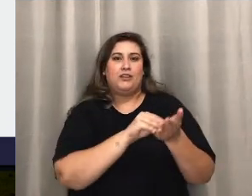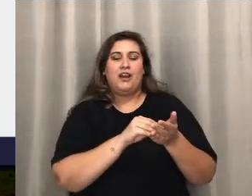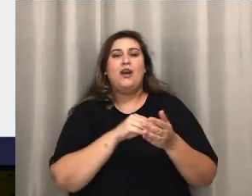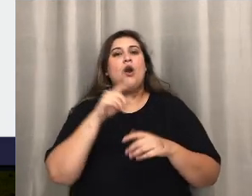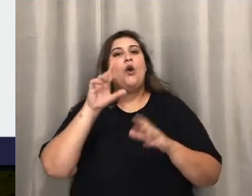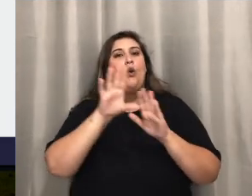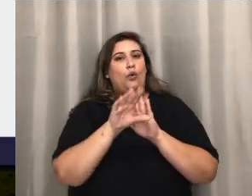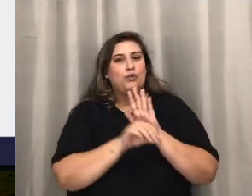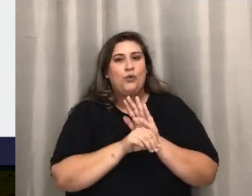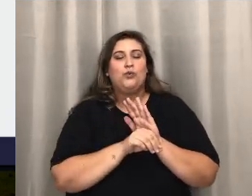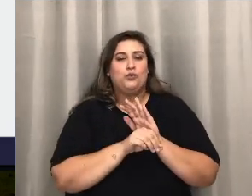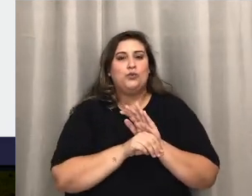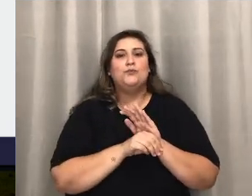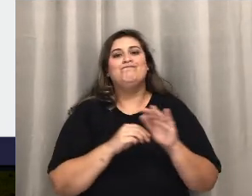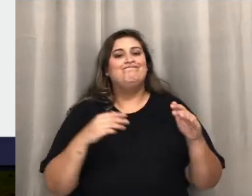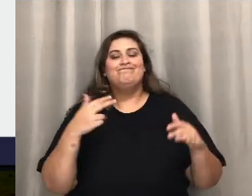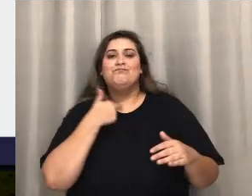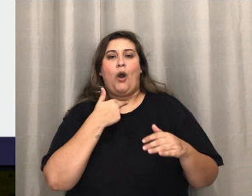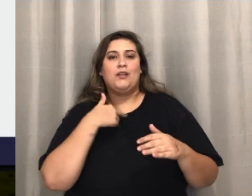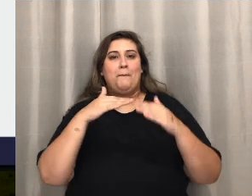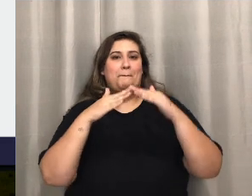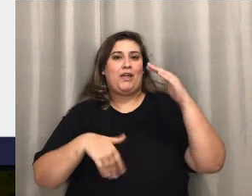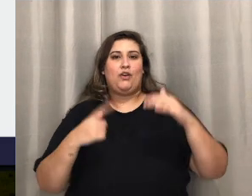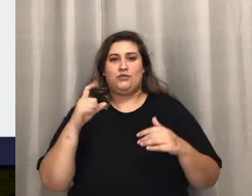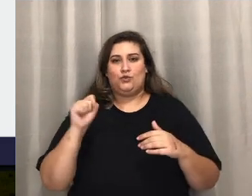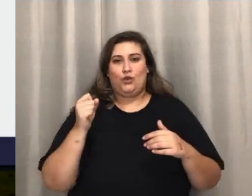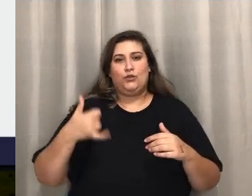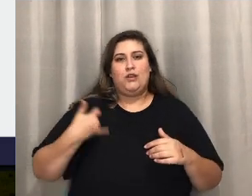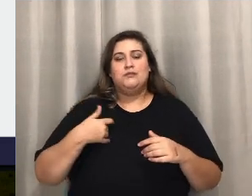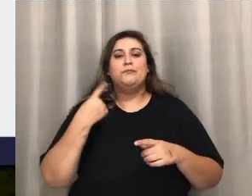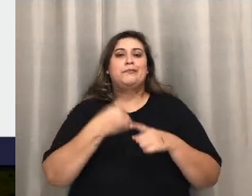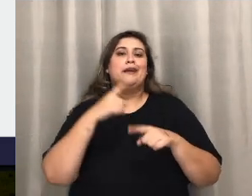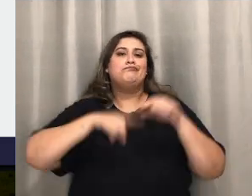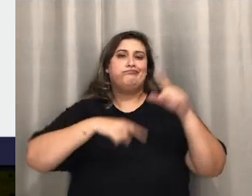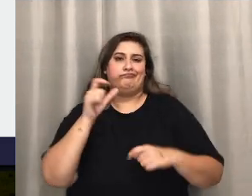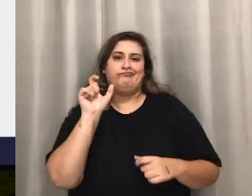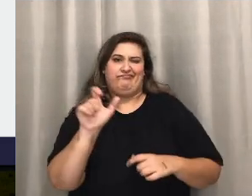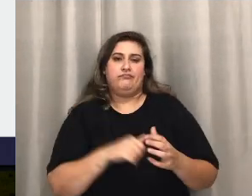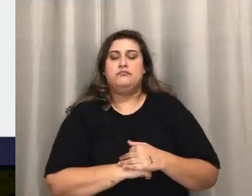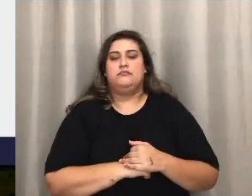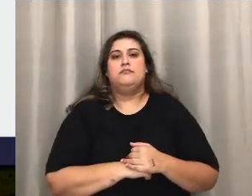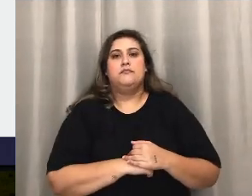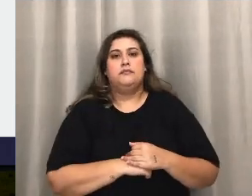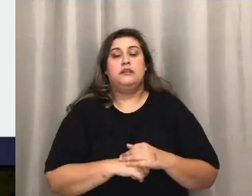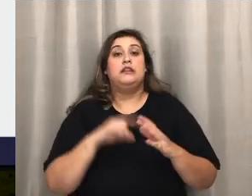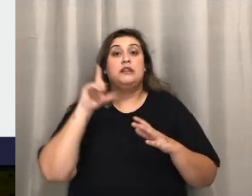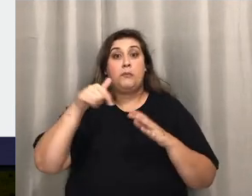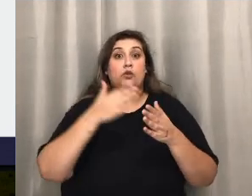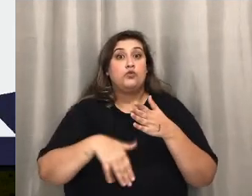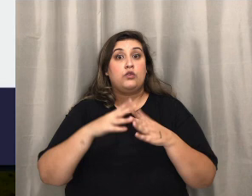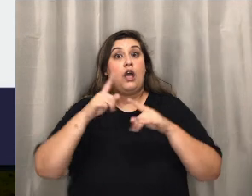qualquer idade ou marcar como um conteúdo explícito que pode ter alguma palavra pejorativa.